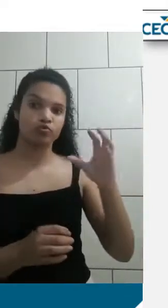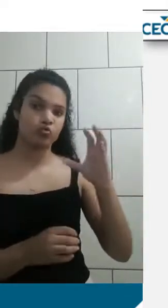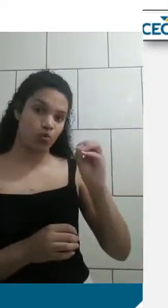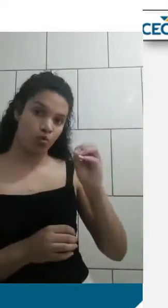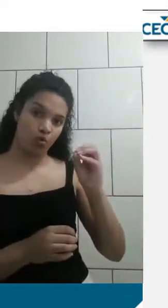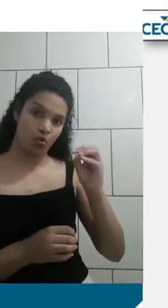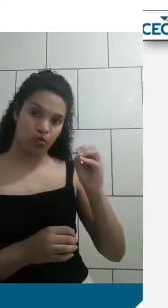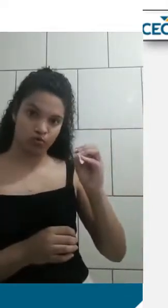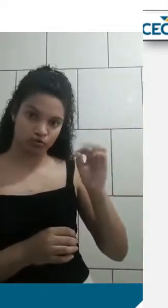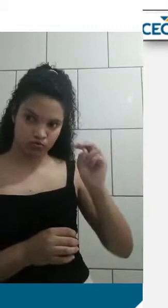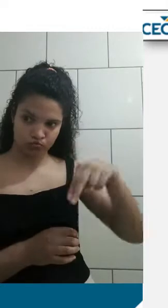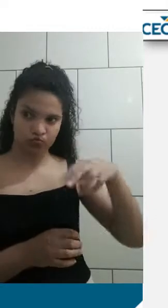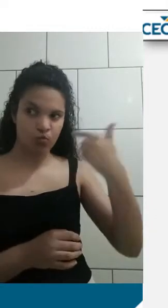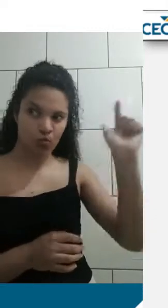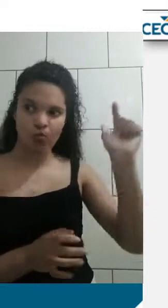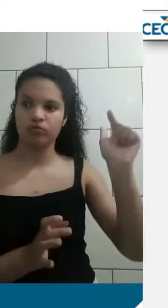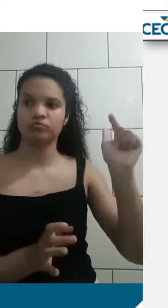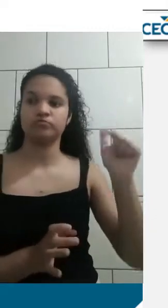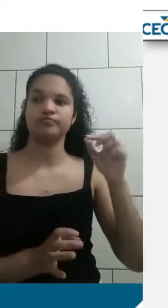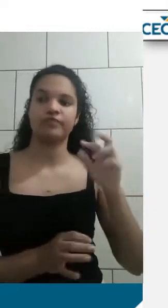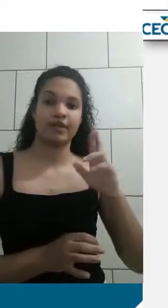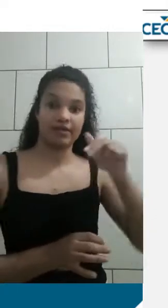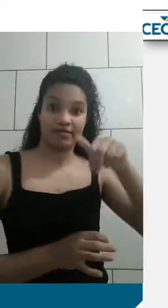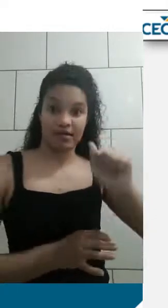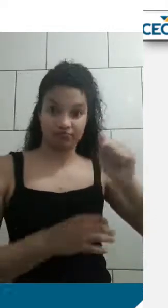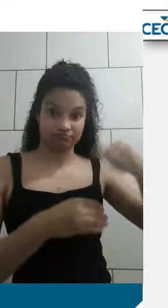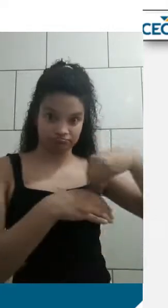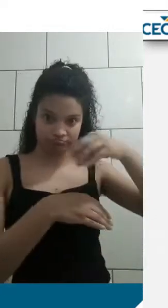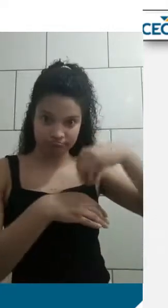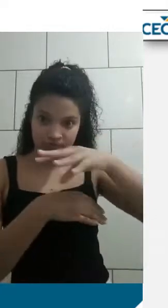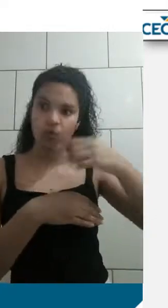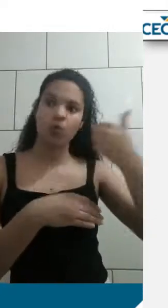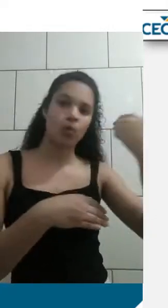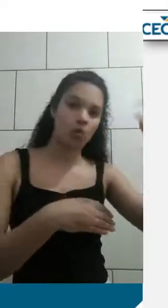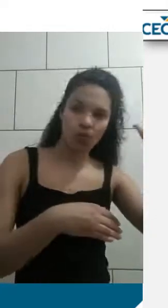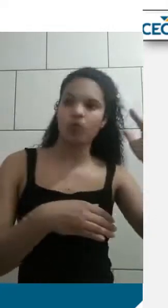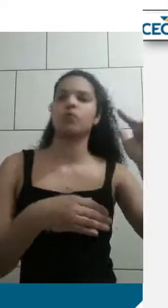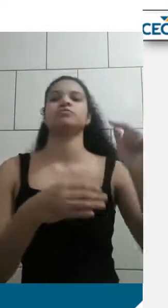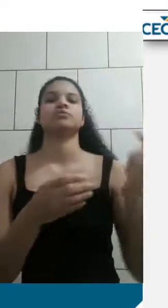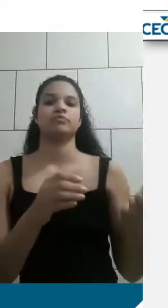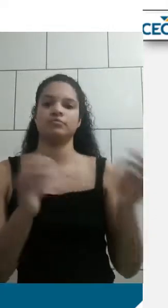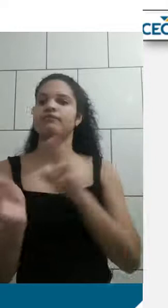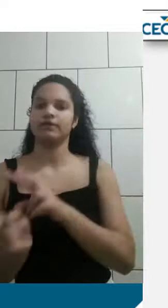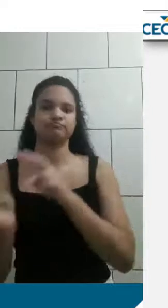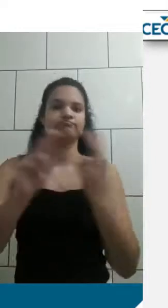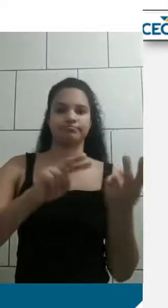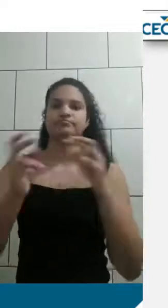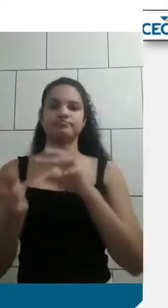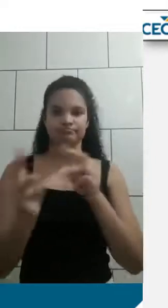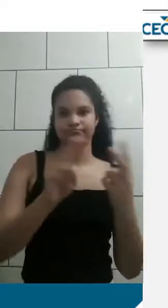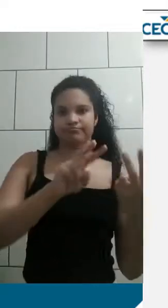códon UUU. O RNA transportador vai trazer então o aminoácido fenilalanina, que é o aminoácido